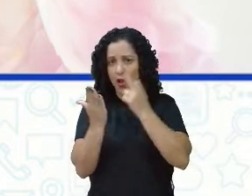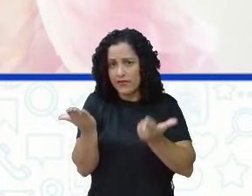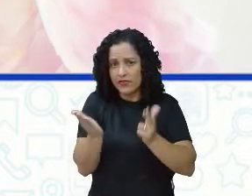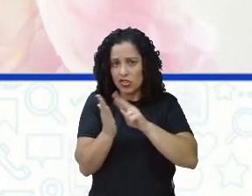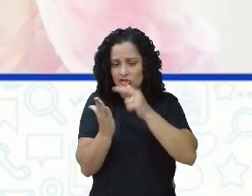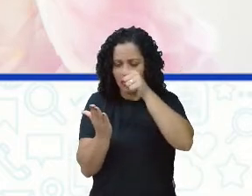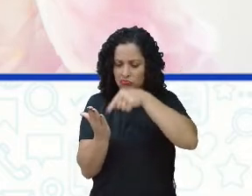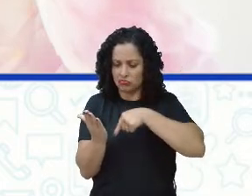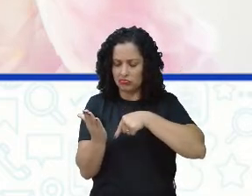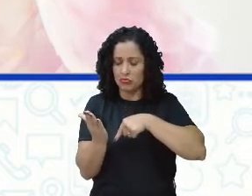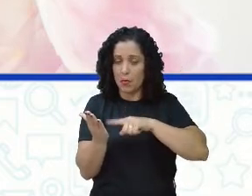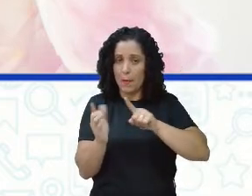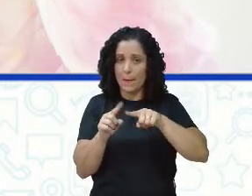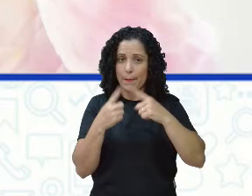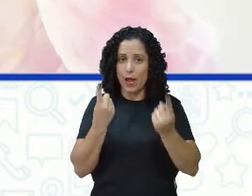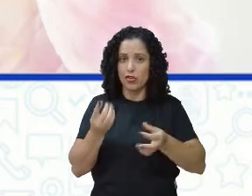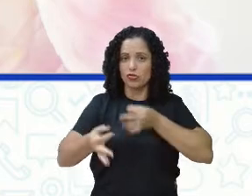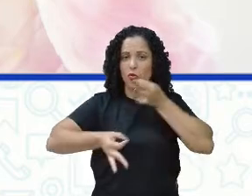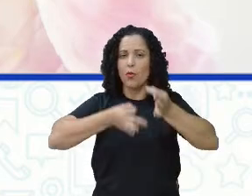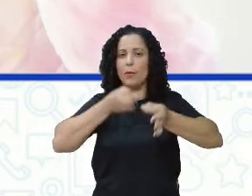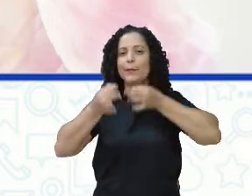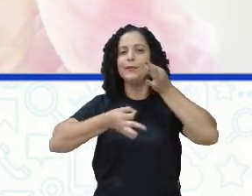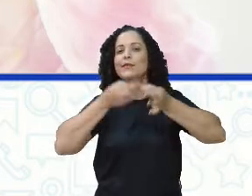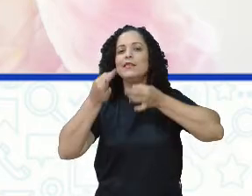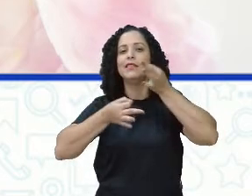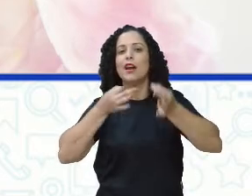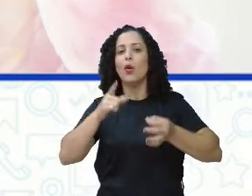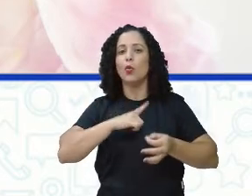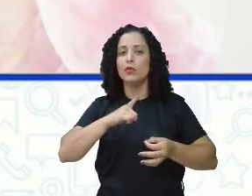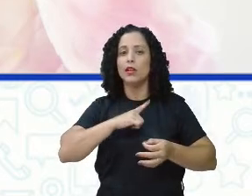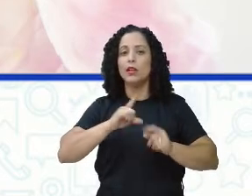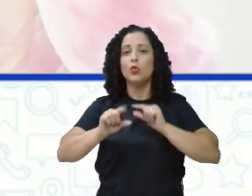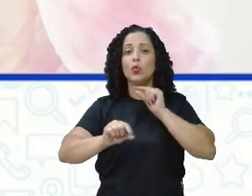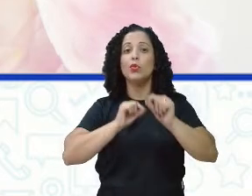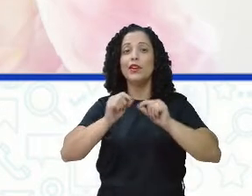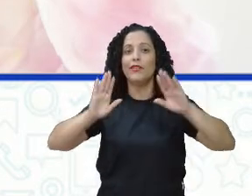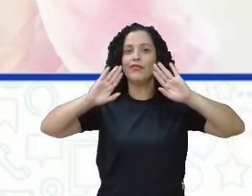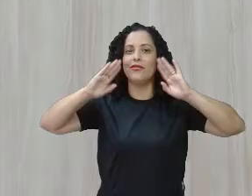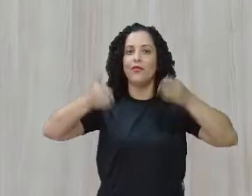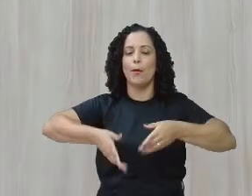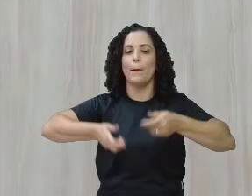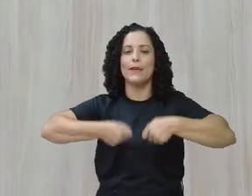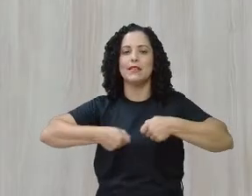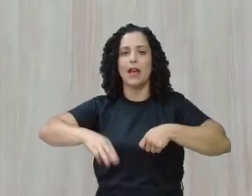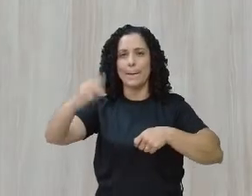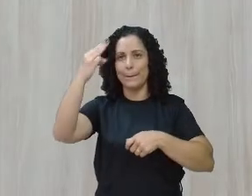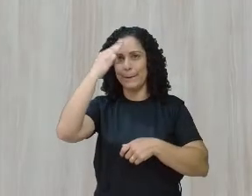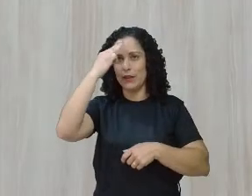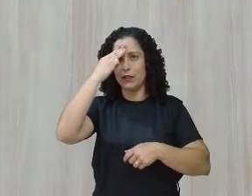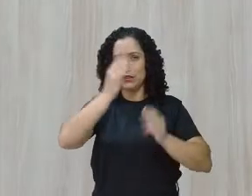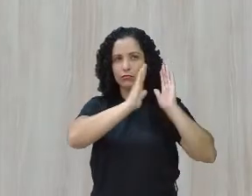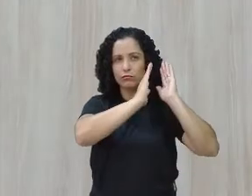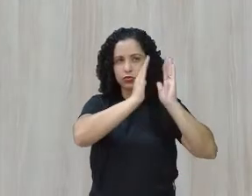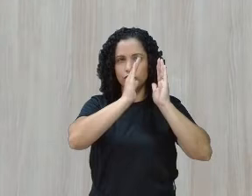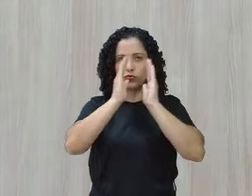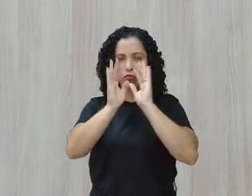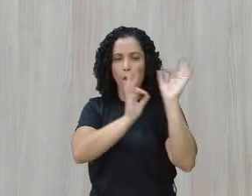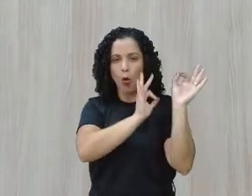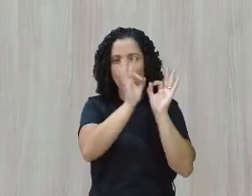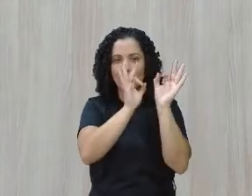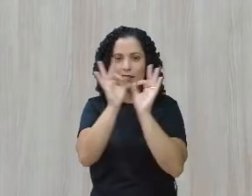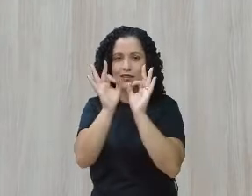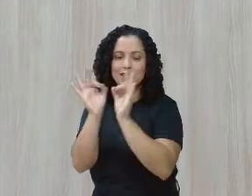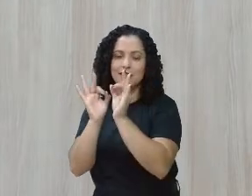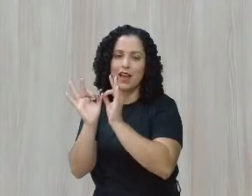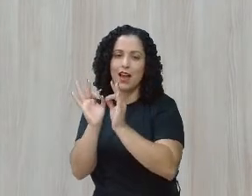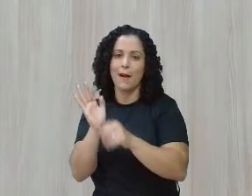ele precisará argumentar com base em algum raciocínio, né? Então, eu preciso aí organizar a minha mente, organizar os meus argumentos,